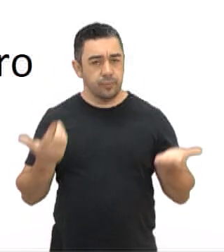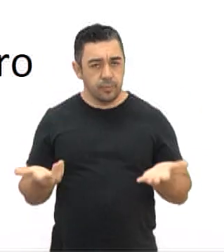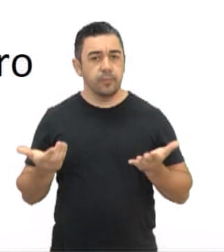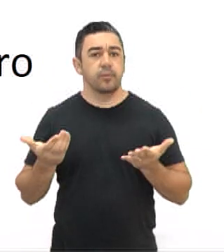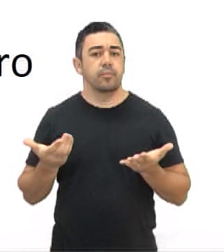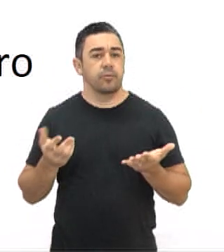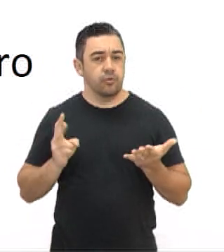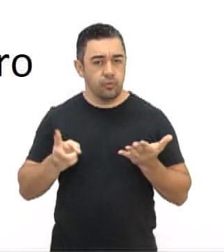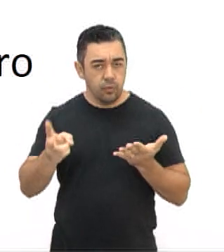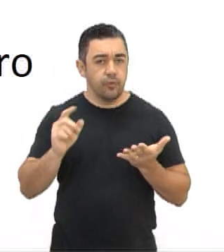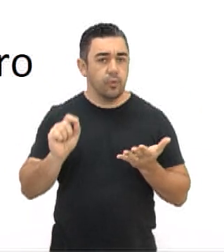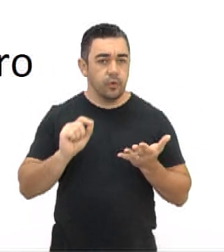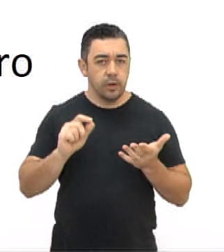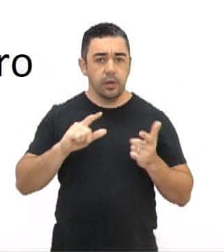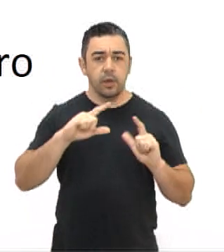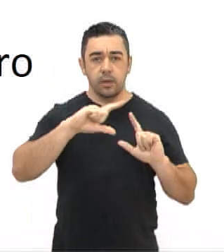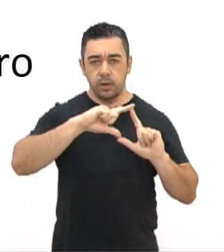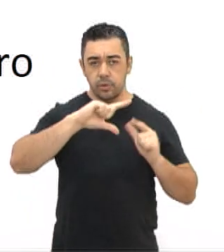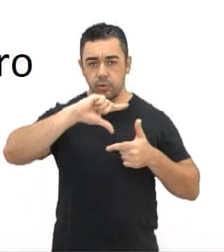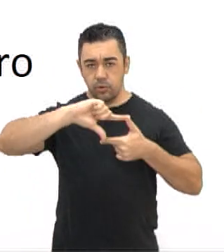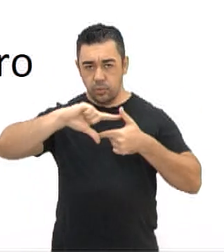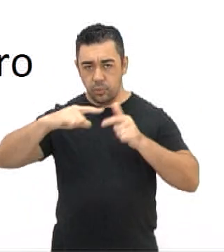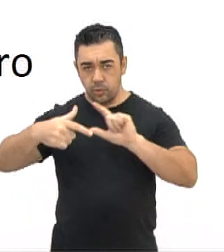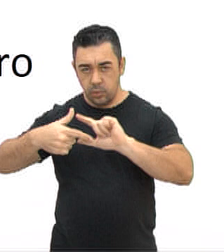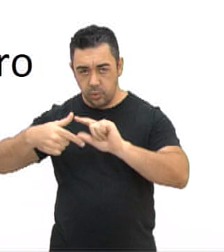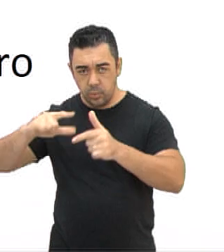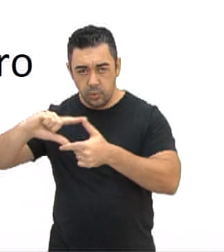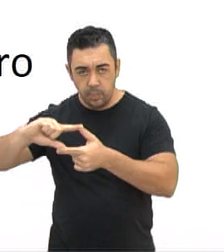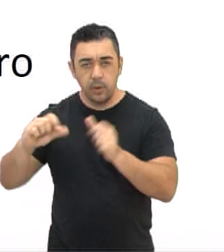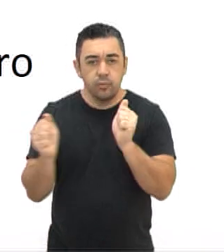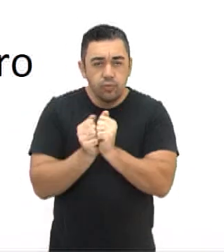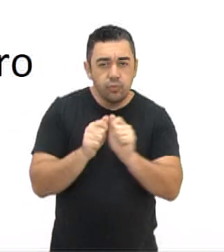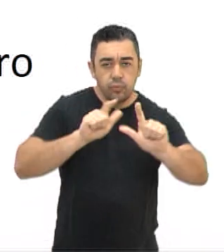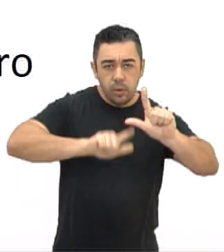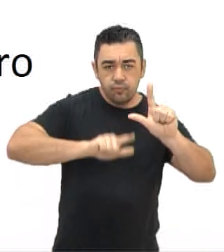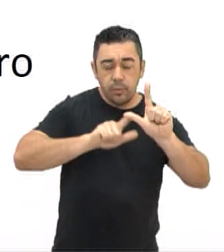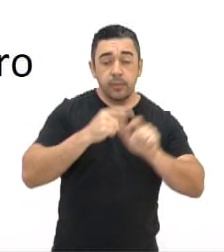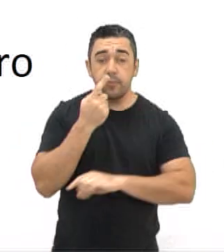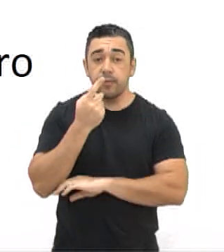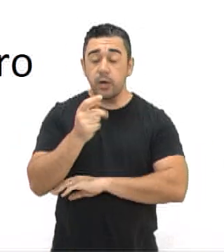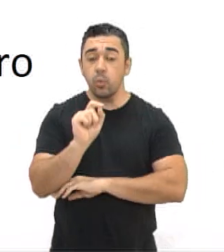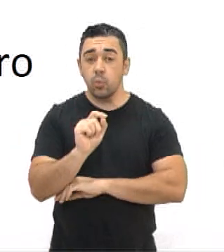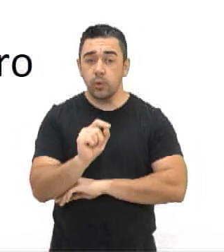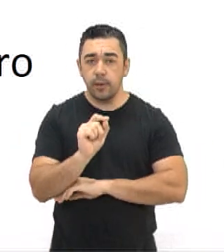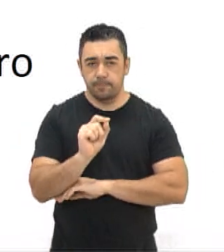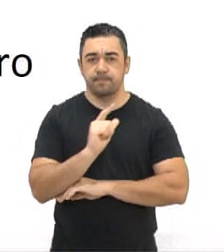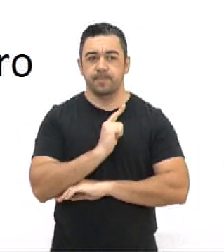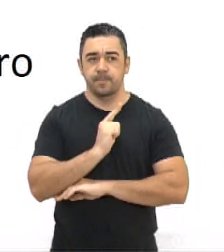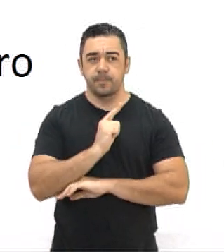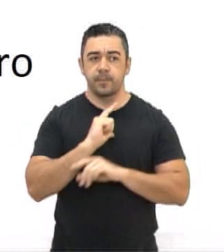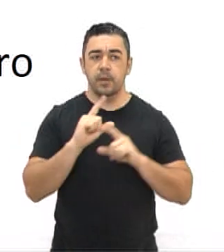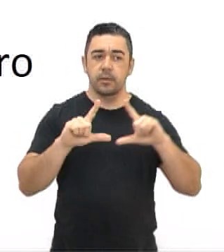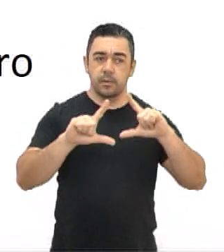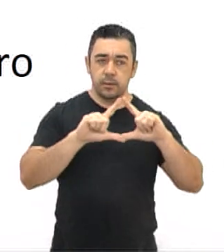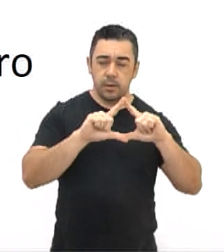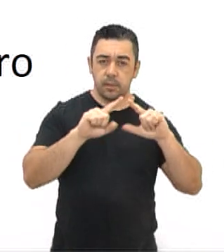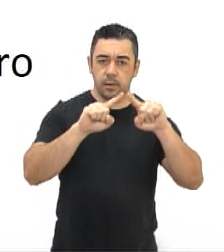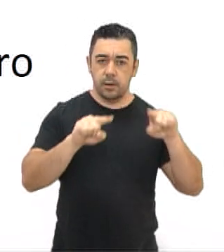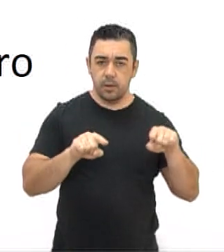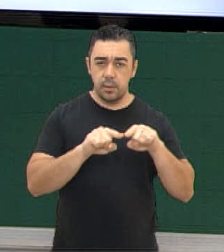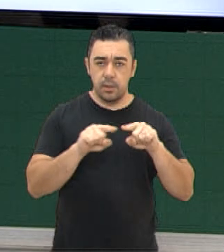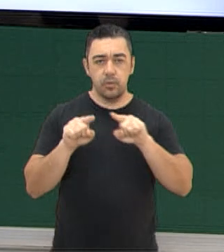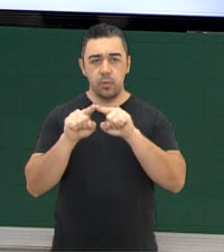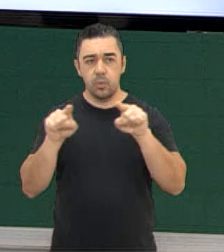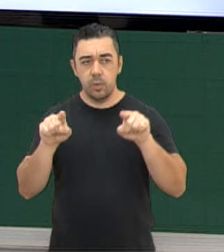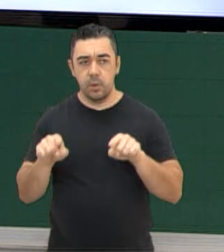trabalhando aqui a parte algébrica com a parte da geometria. Então, ele está dizendo que todos esses desenhos, todas essas